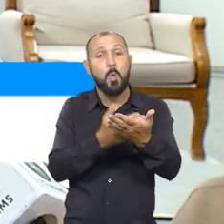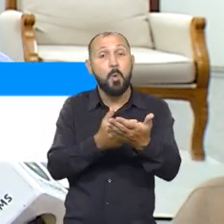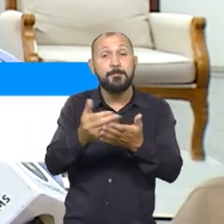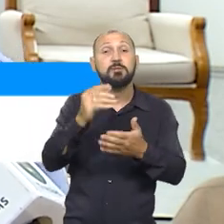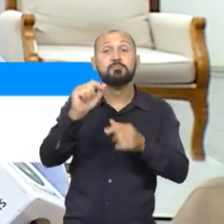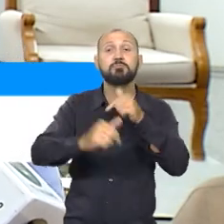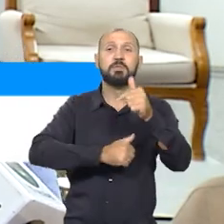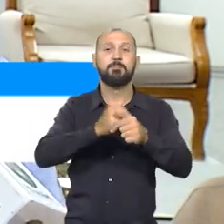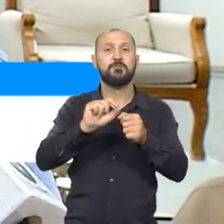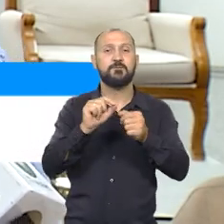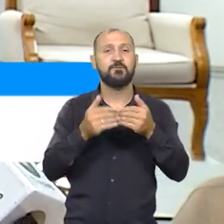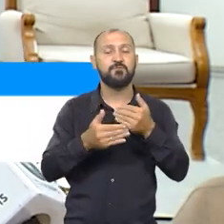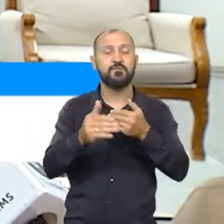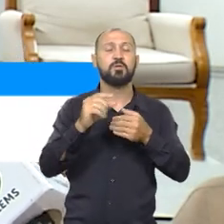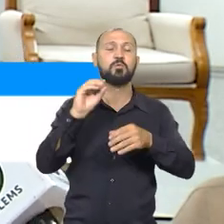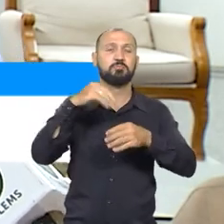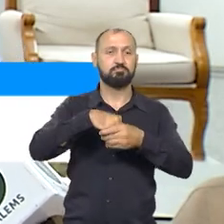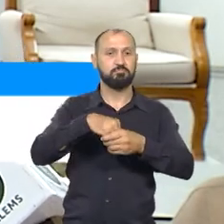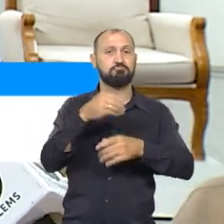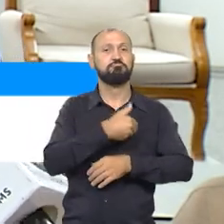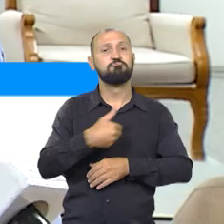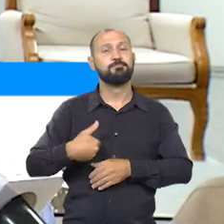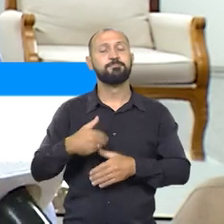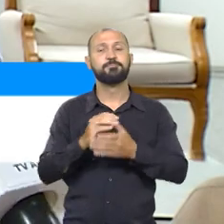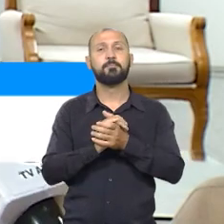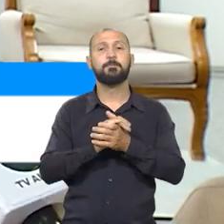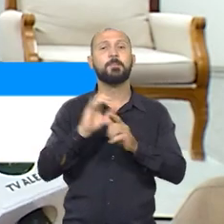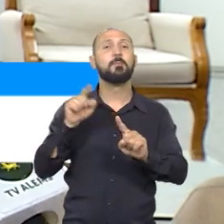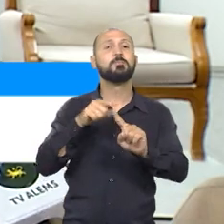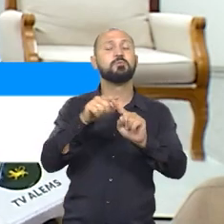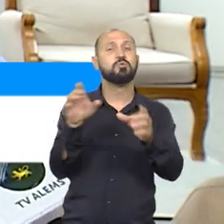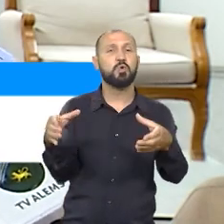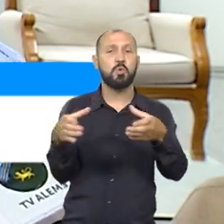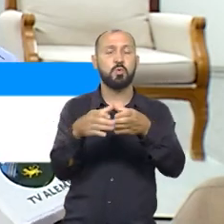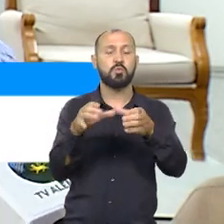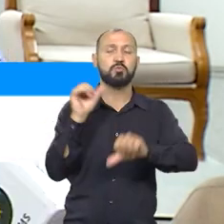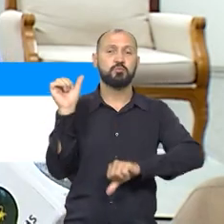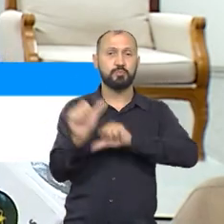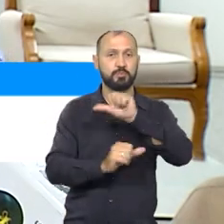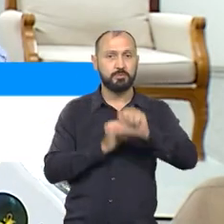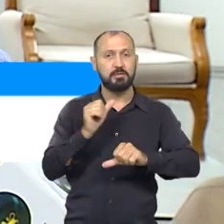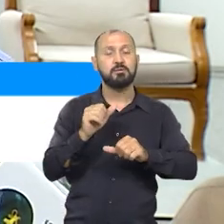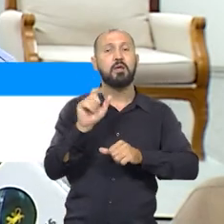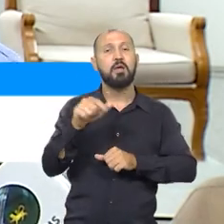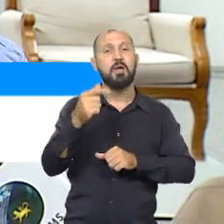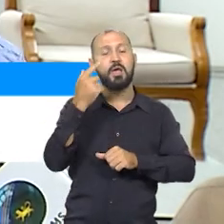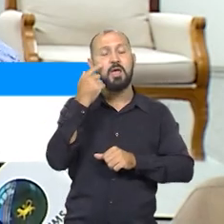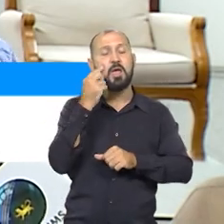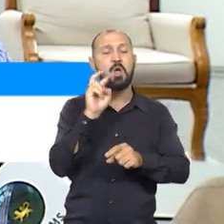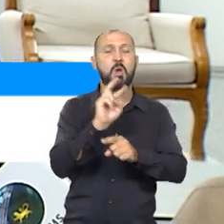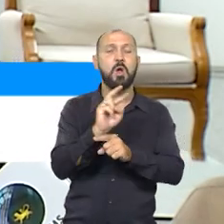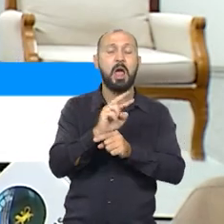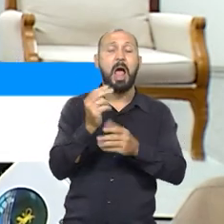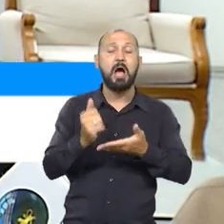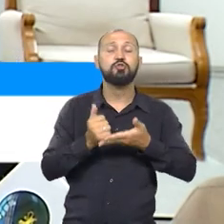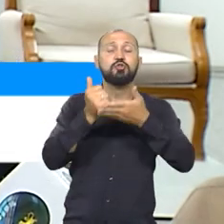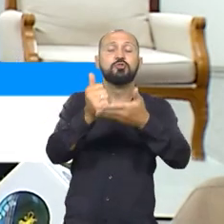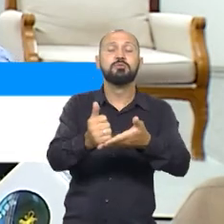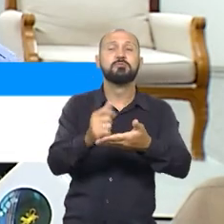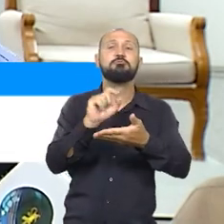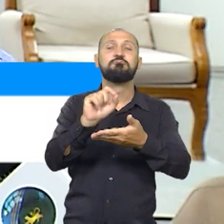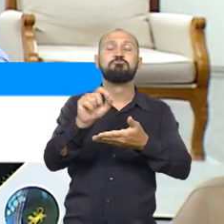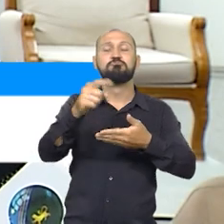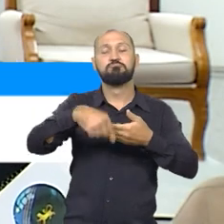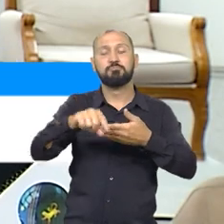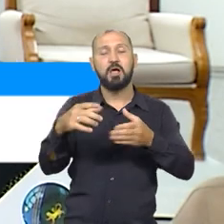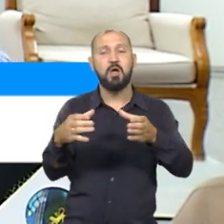prestação de conta das primeiras medidas tomadas ao governo então a função desta equipe de transição é municiar